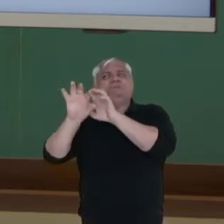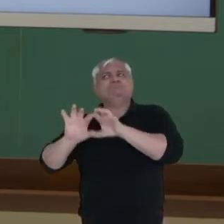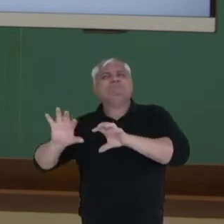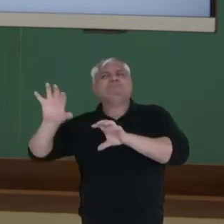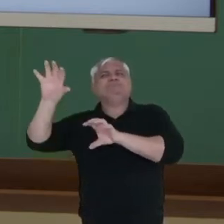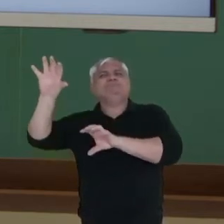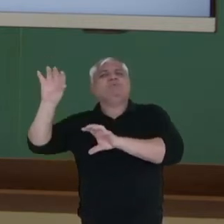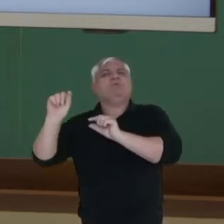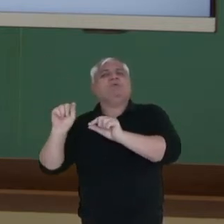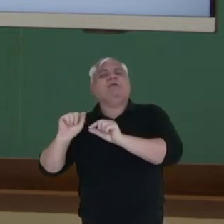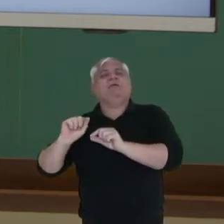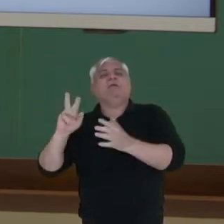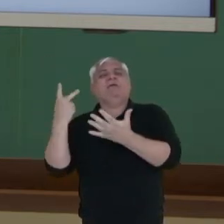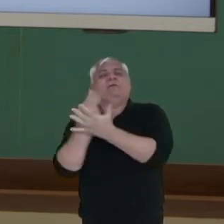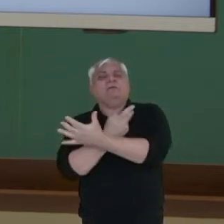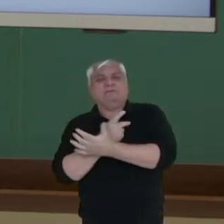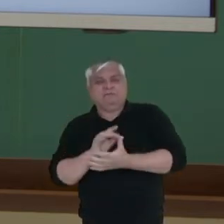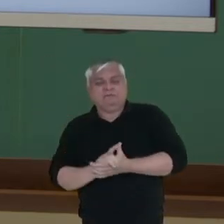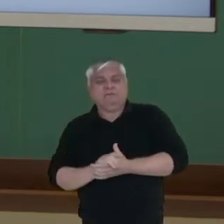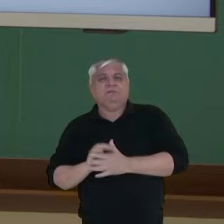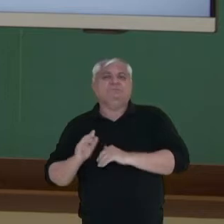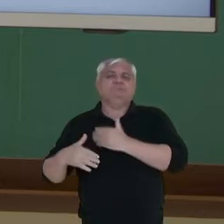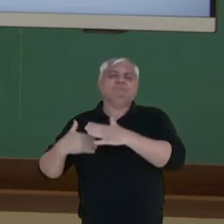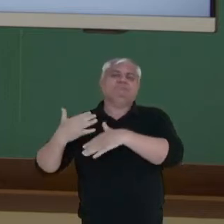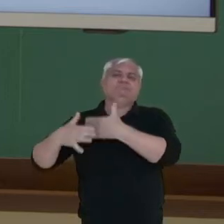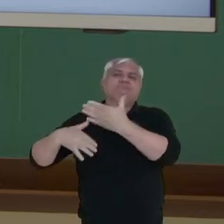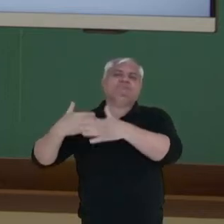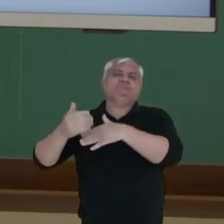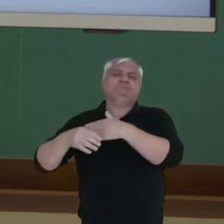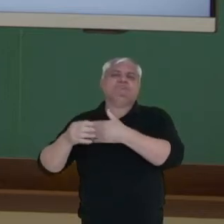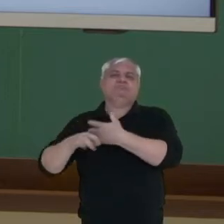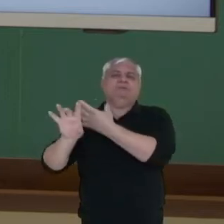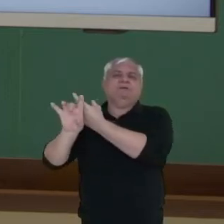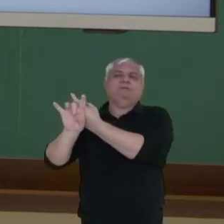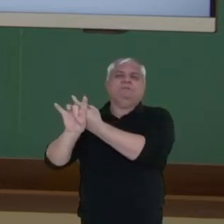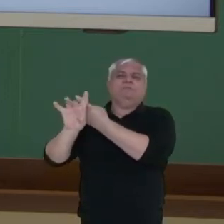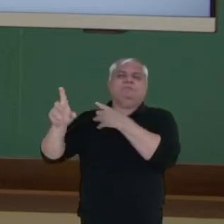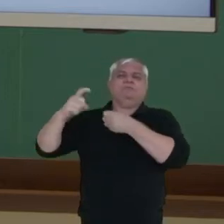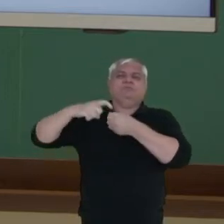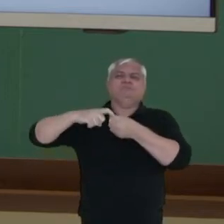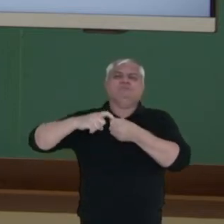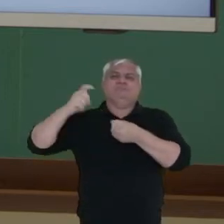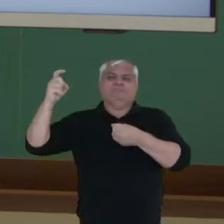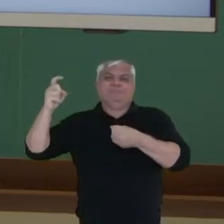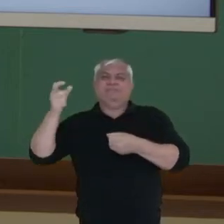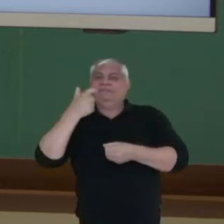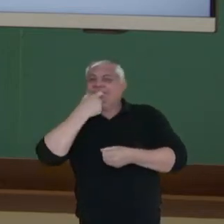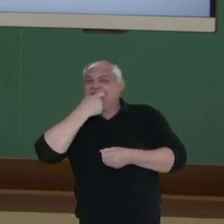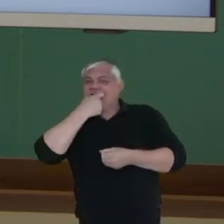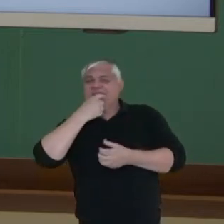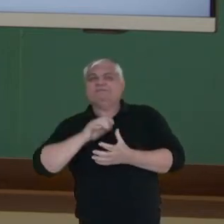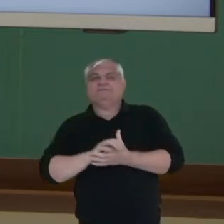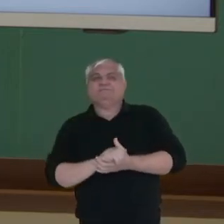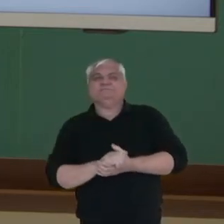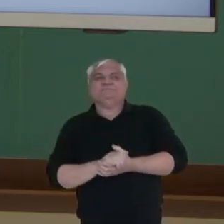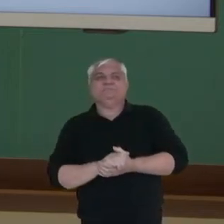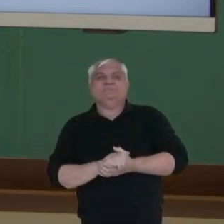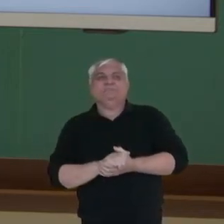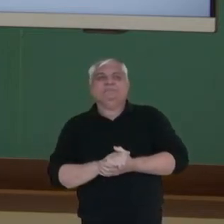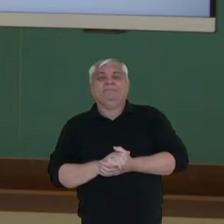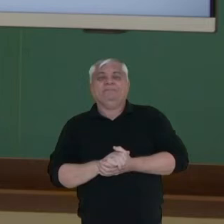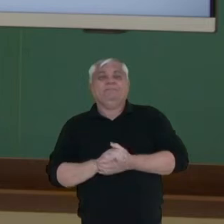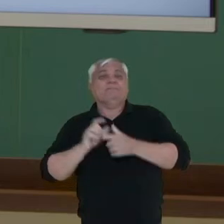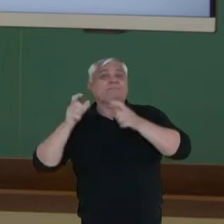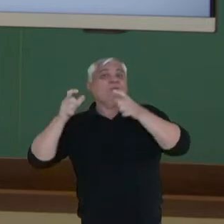separação ela só aconteceu depois da independência que eles conseguiram da Inglaterra,